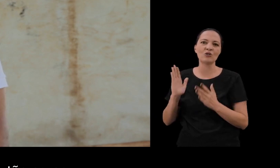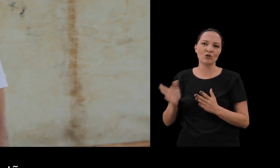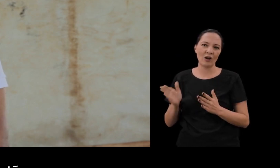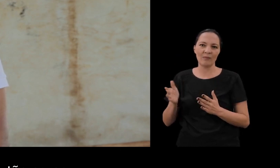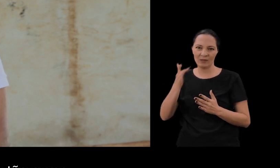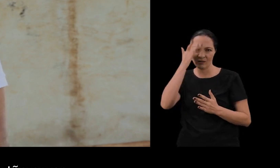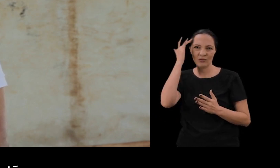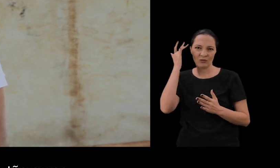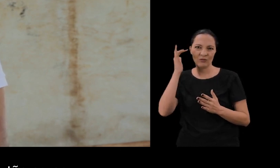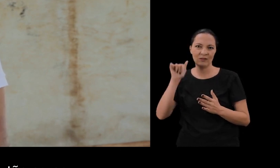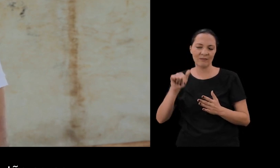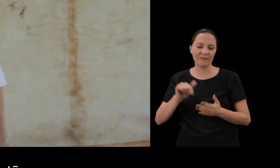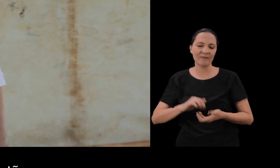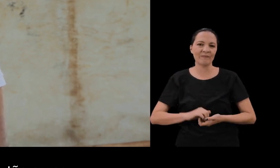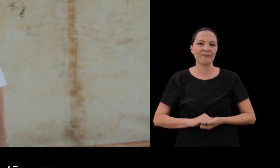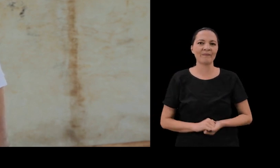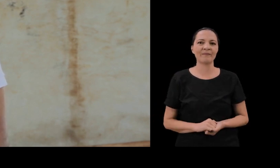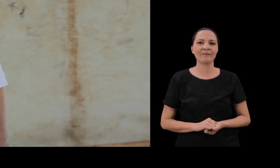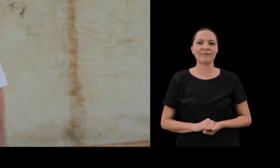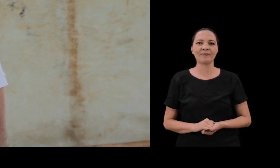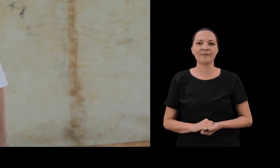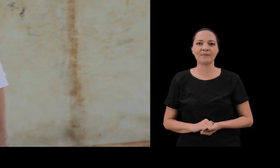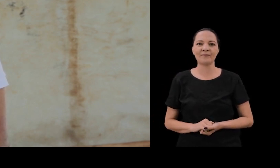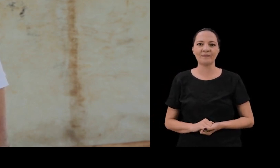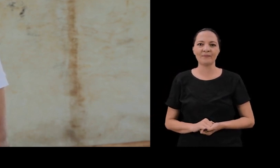que sofrem com as desocupações.